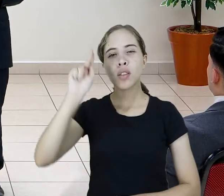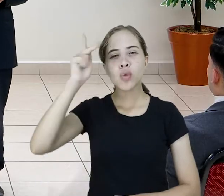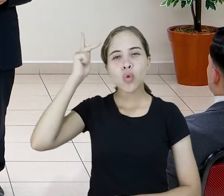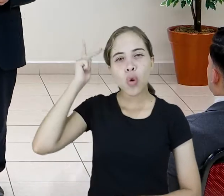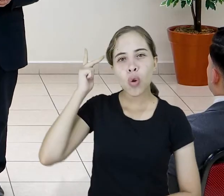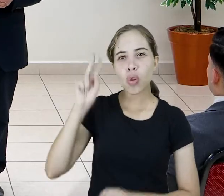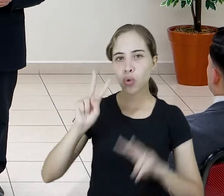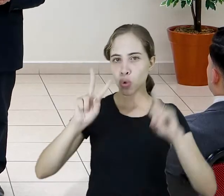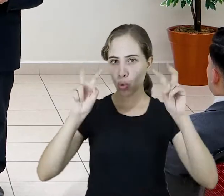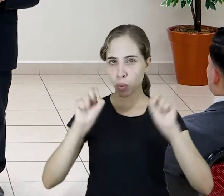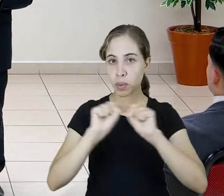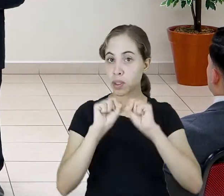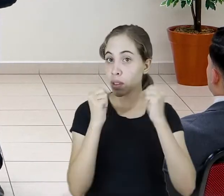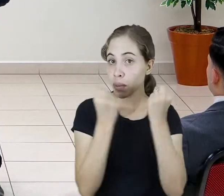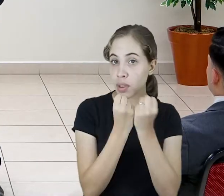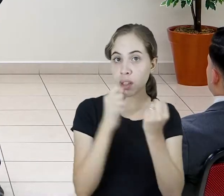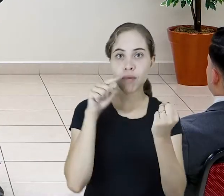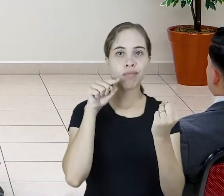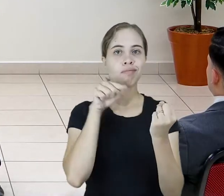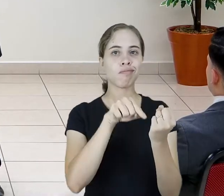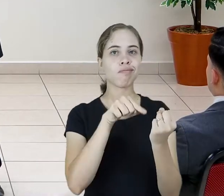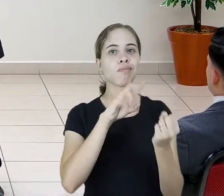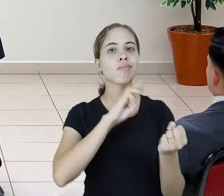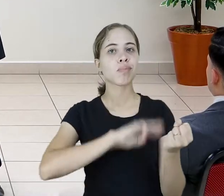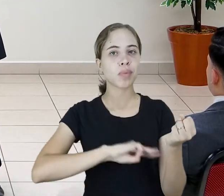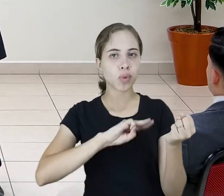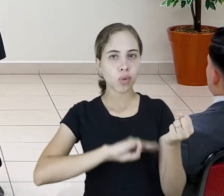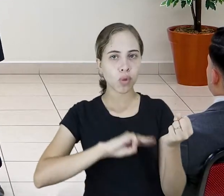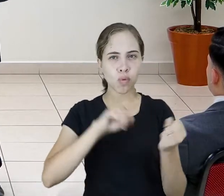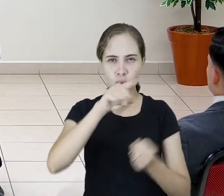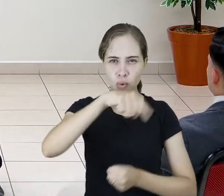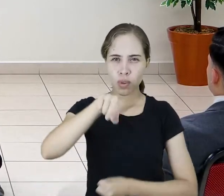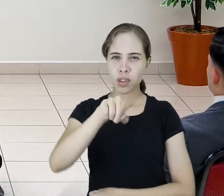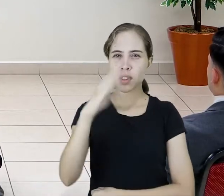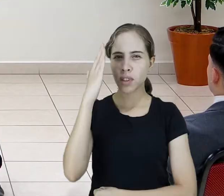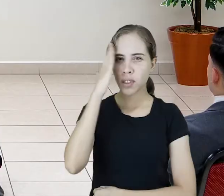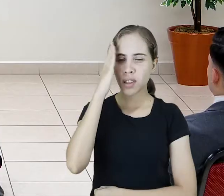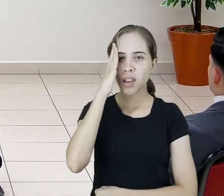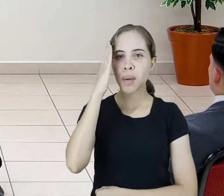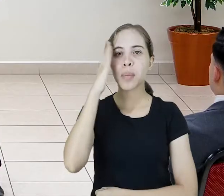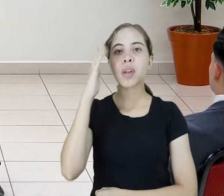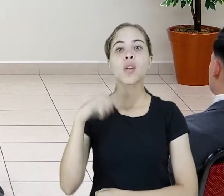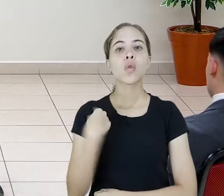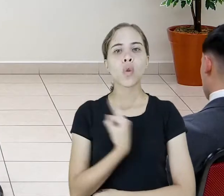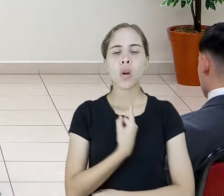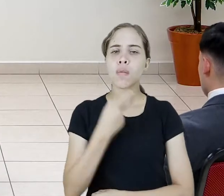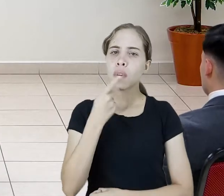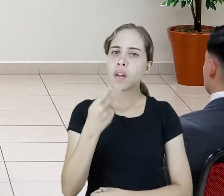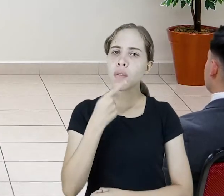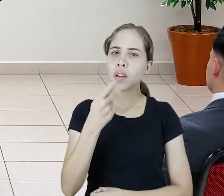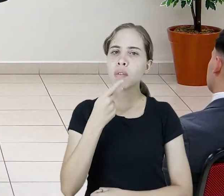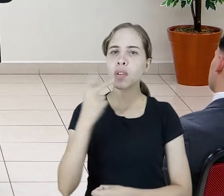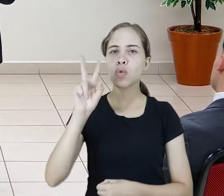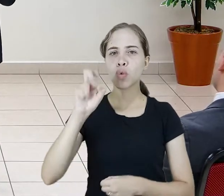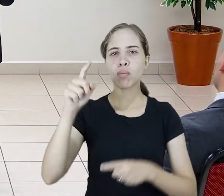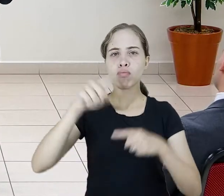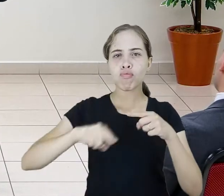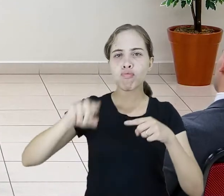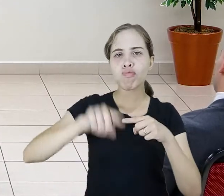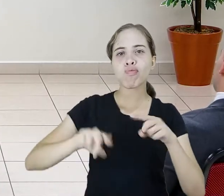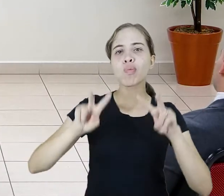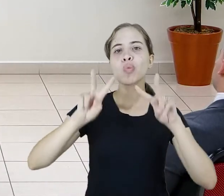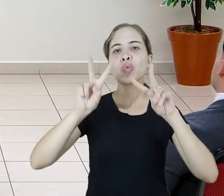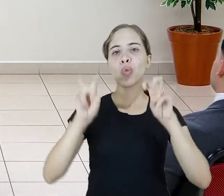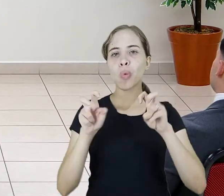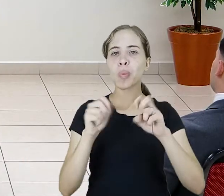ao seminário missionário. Vocês já sabem, temos falado com muita frequência sobre essa iniciativa,